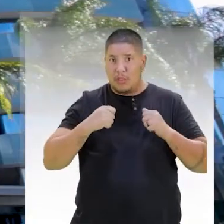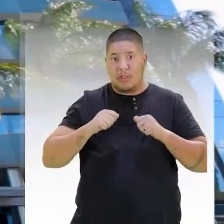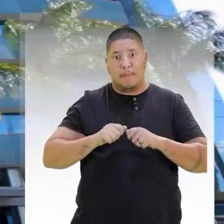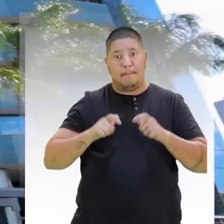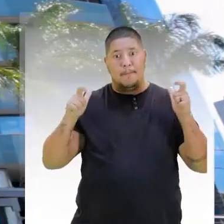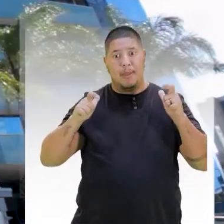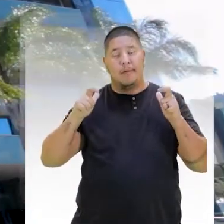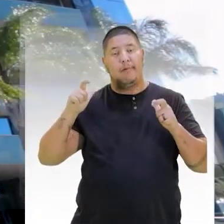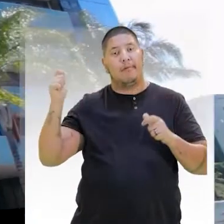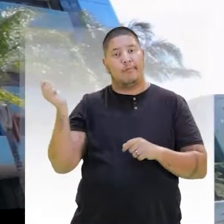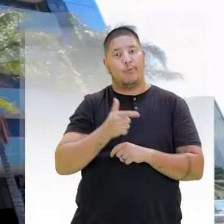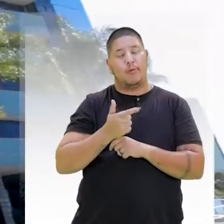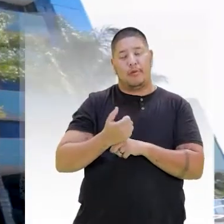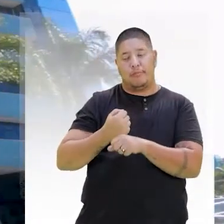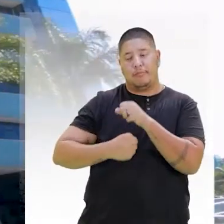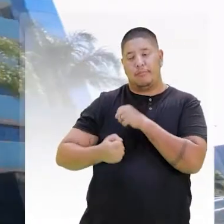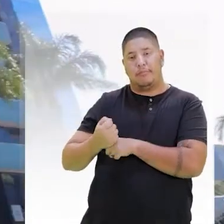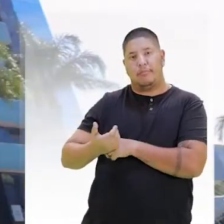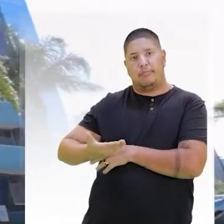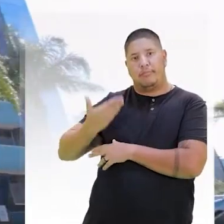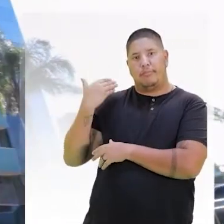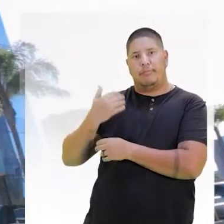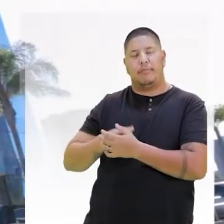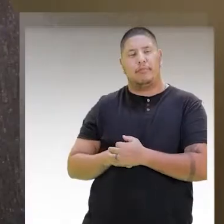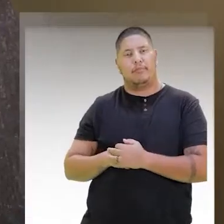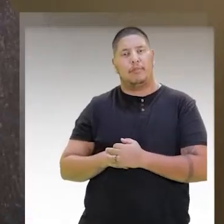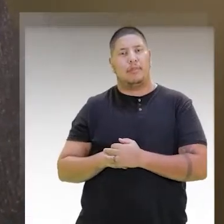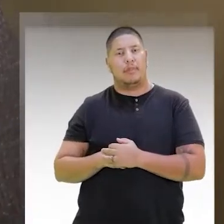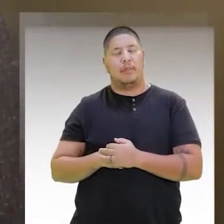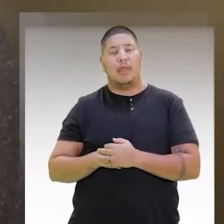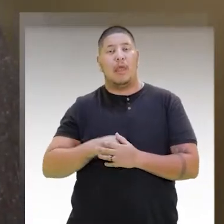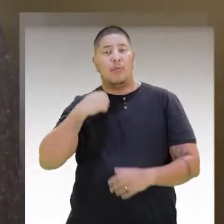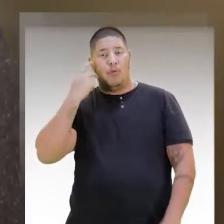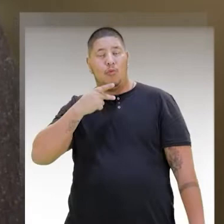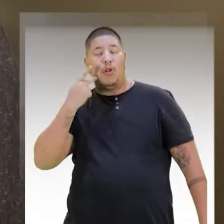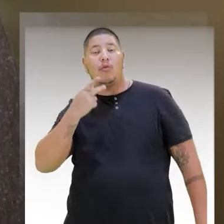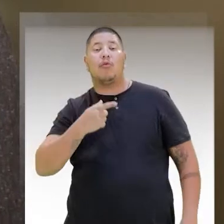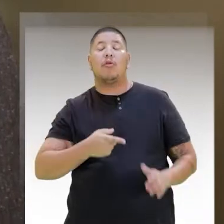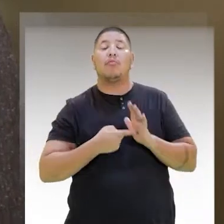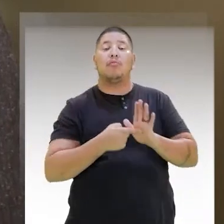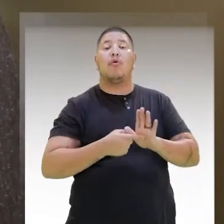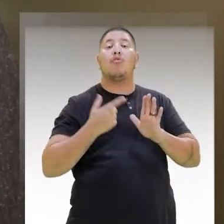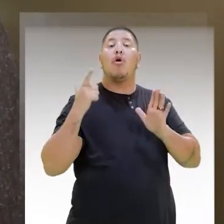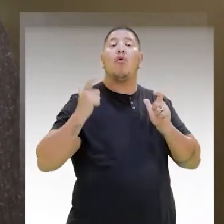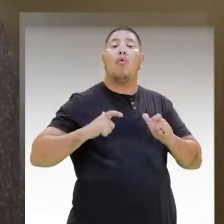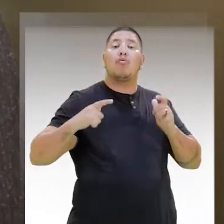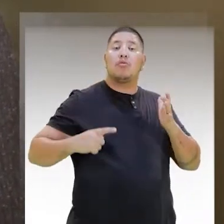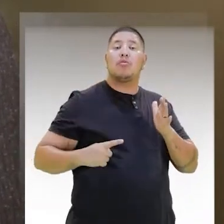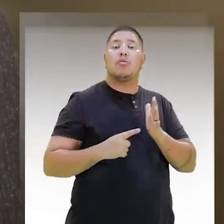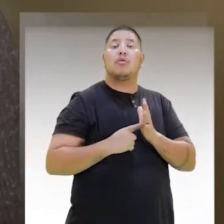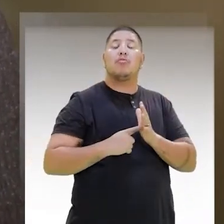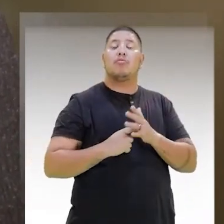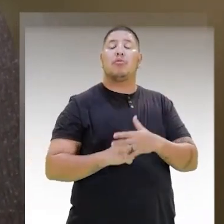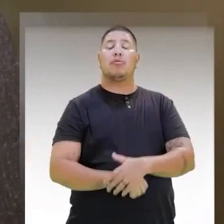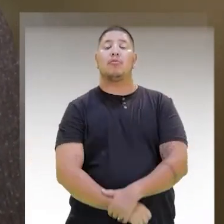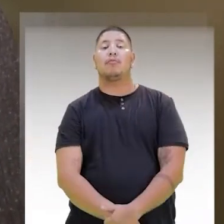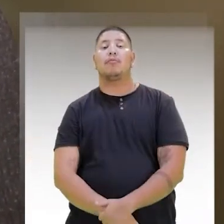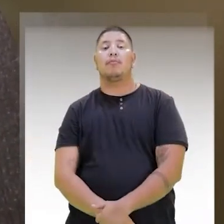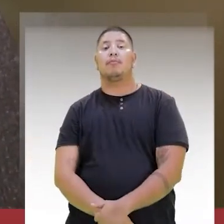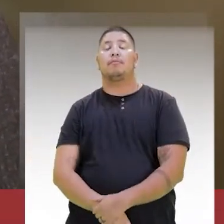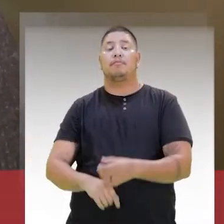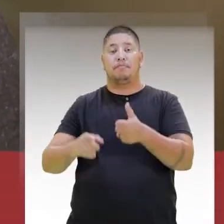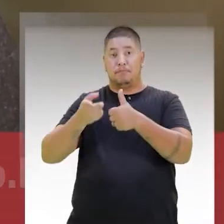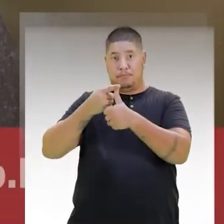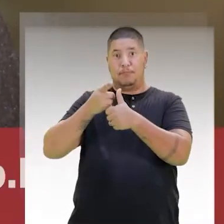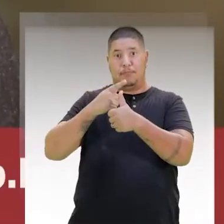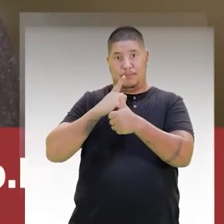maior que o do pleito de 2018. A procuradora destaca os canais de denúncias oferecidos pela instituição. Em primeiro lugar,